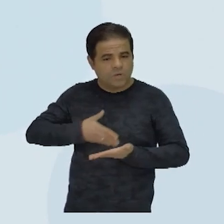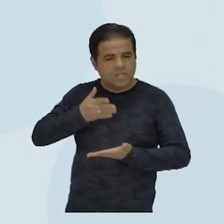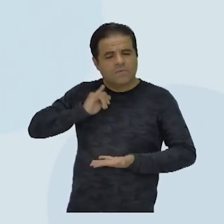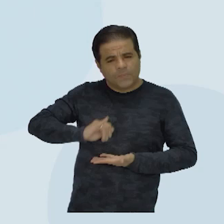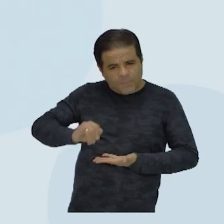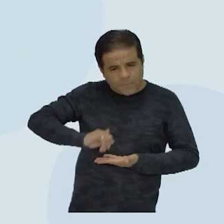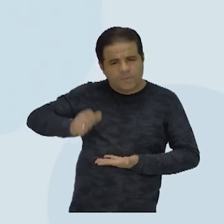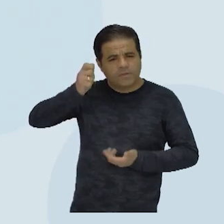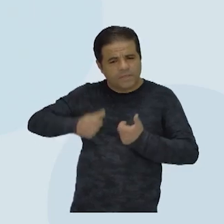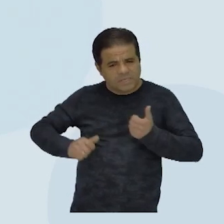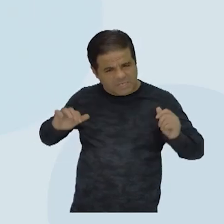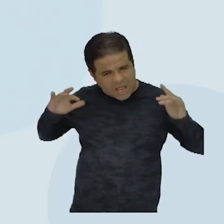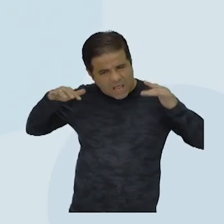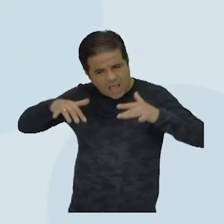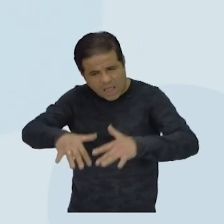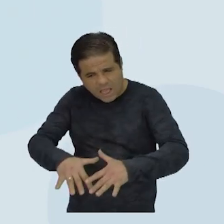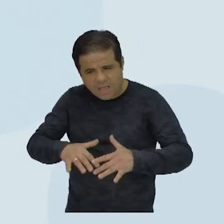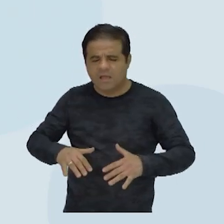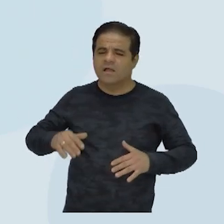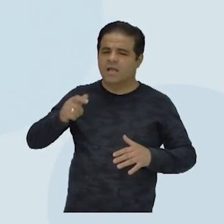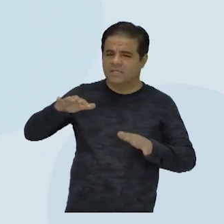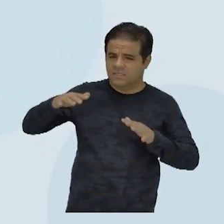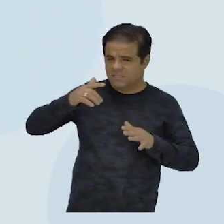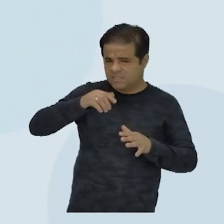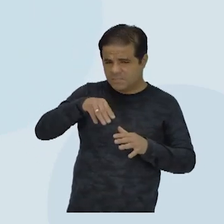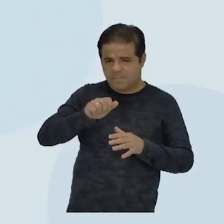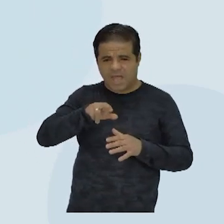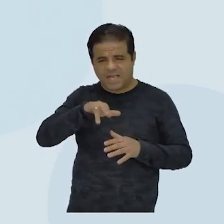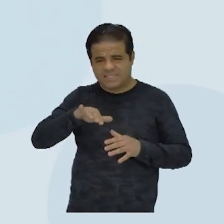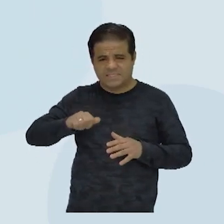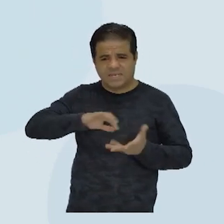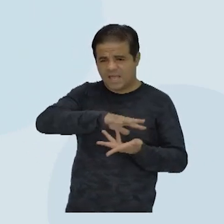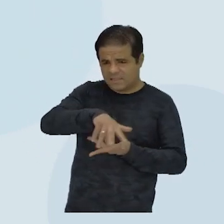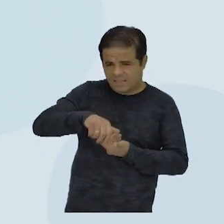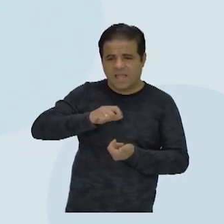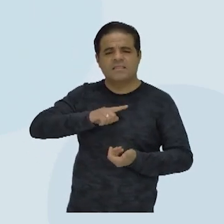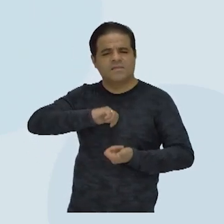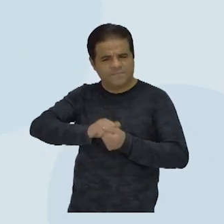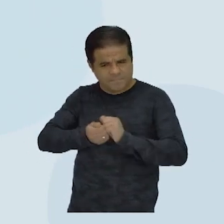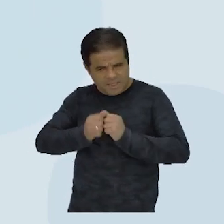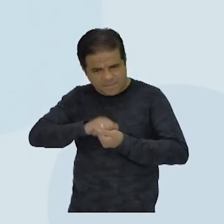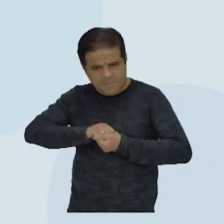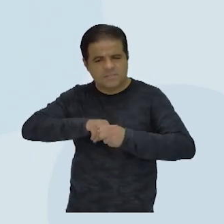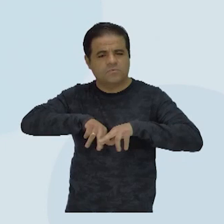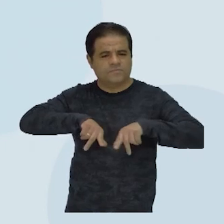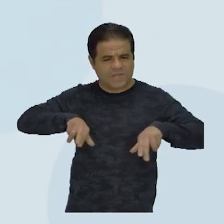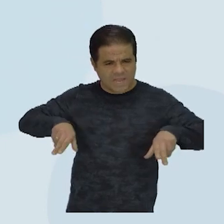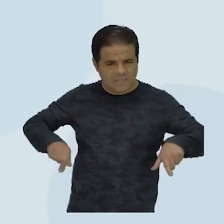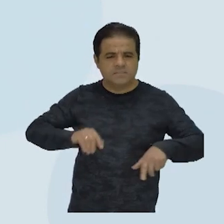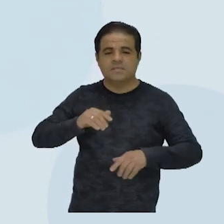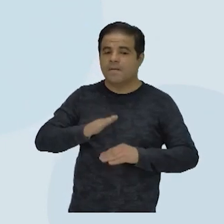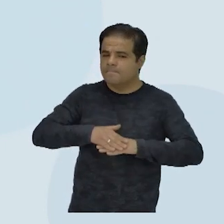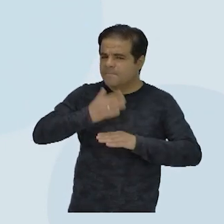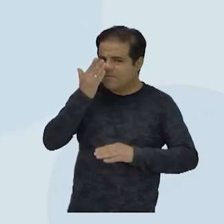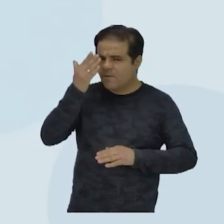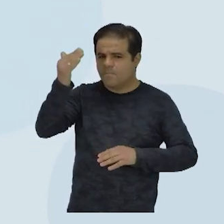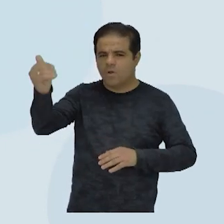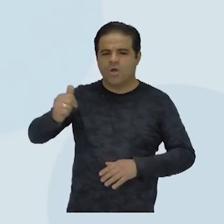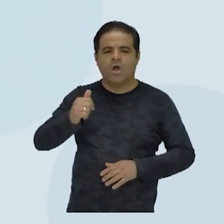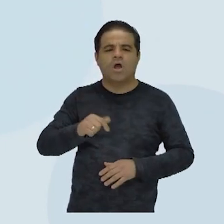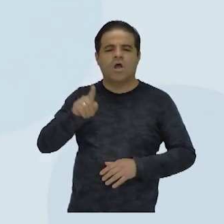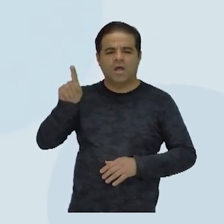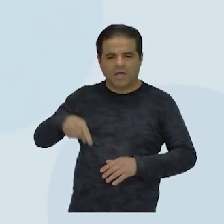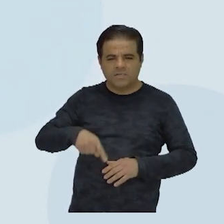livro narra uma invasão marciana na Terra e já teve várias adaptações. Uma das mais famosas é o filme